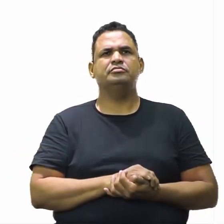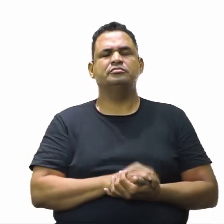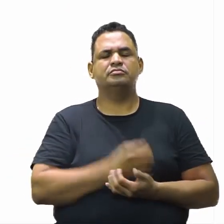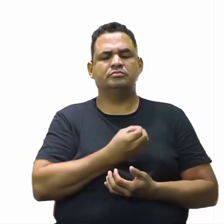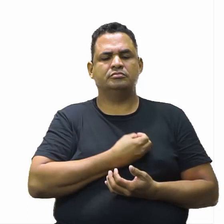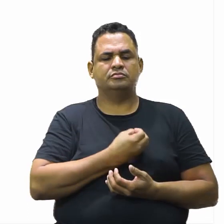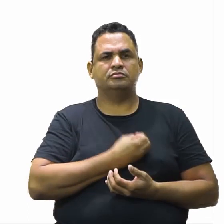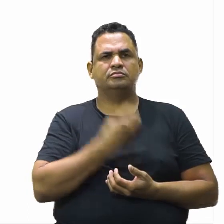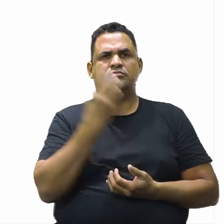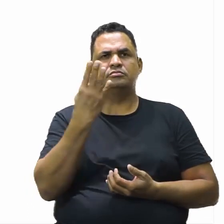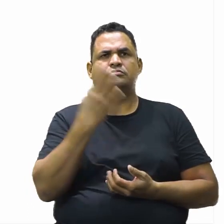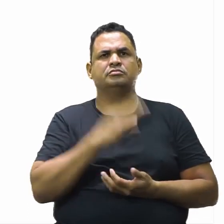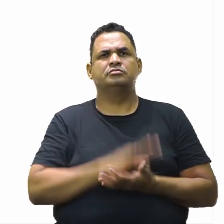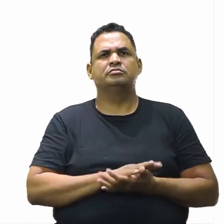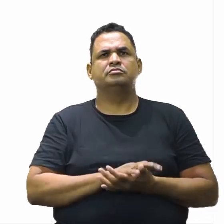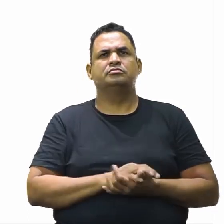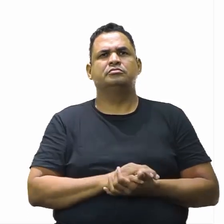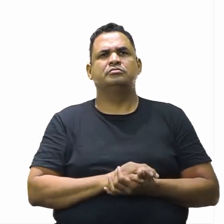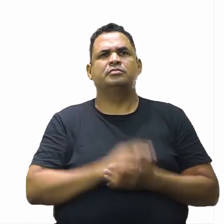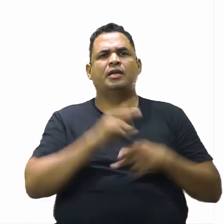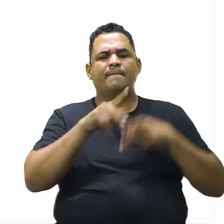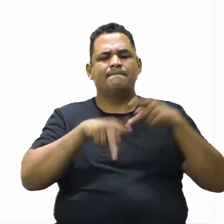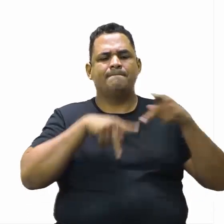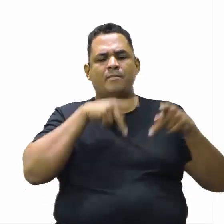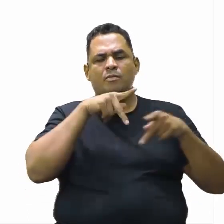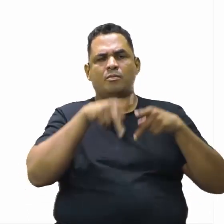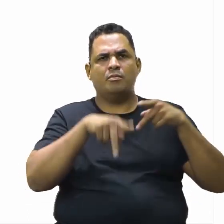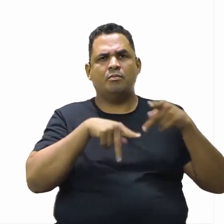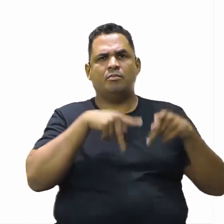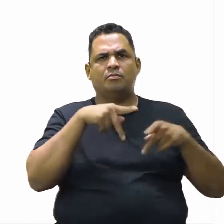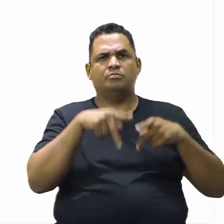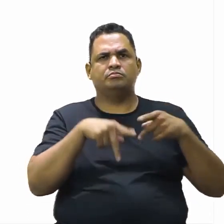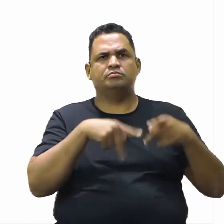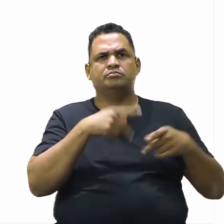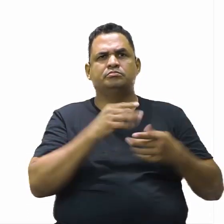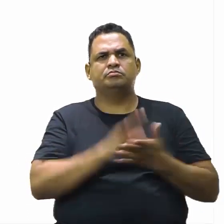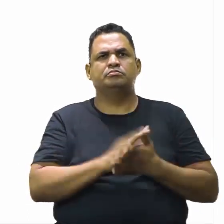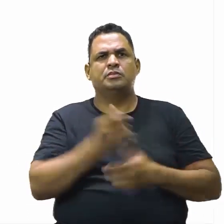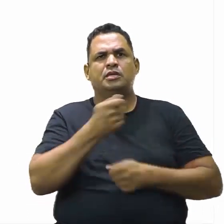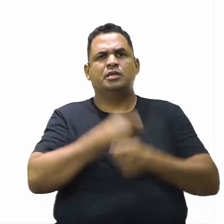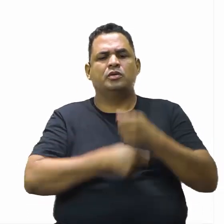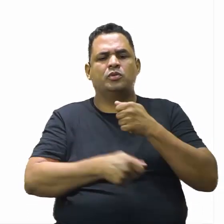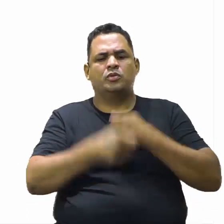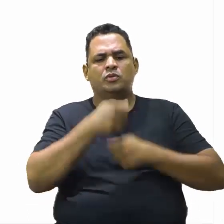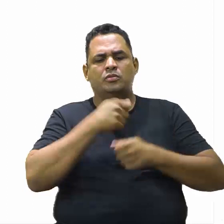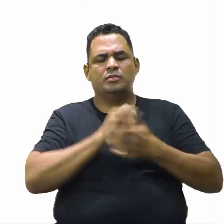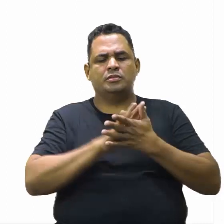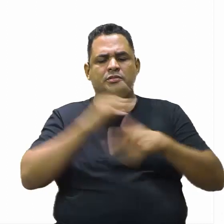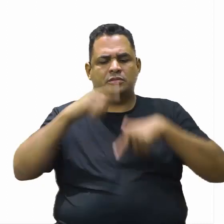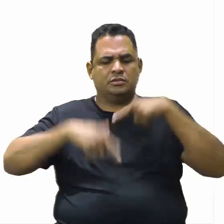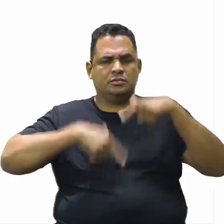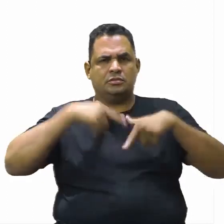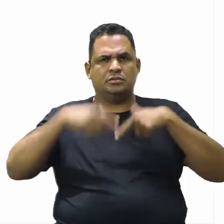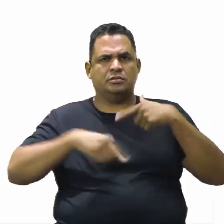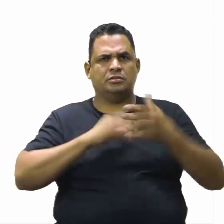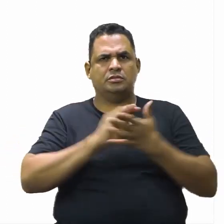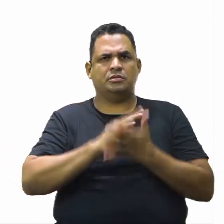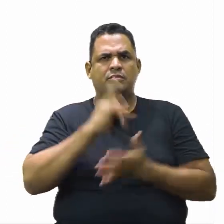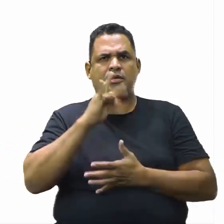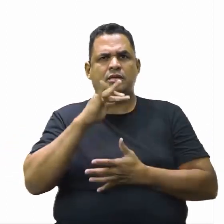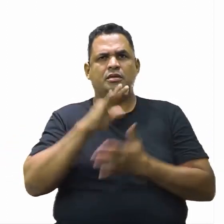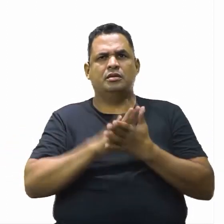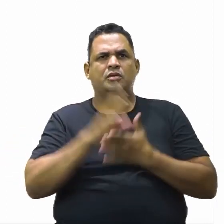Alternativa 4, sobre a PEA, que é a população economicamente ativa de